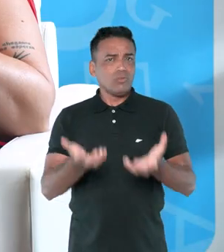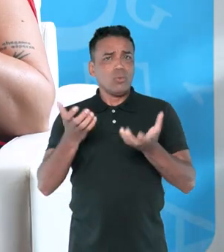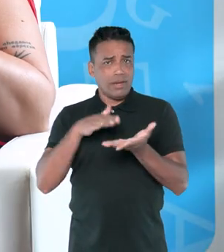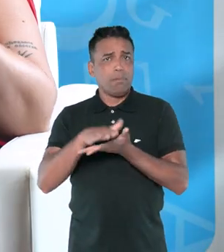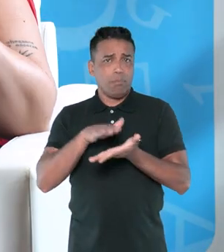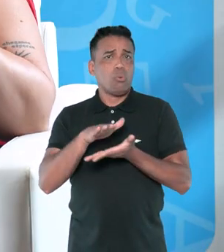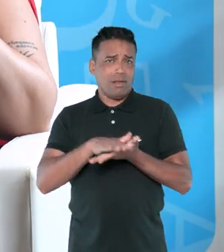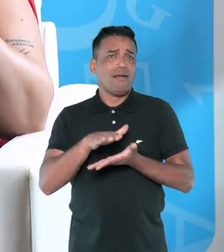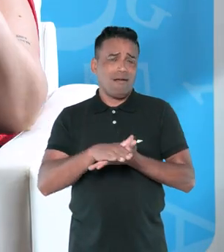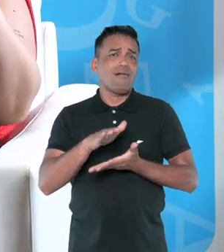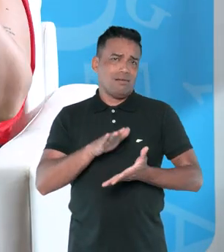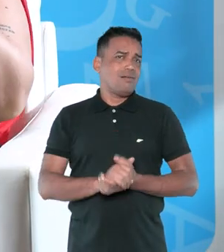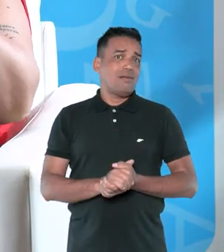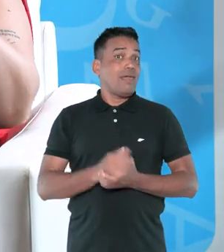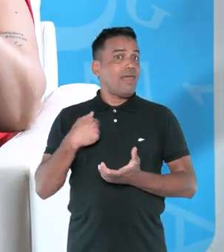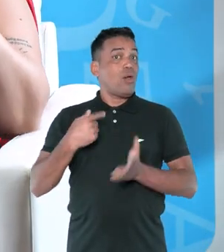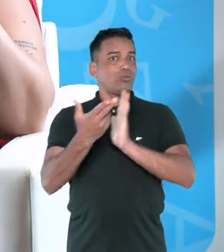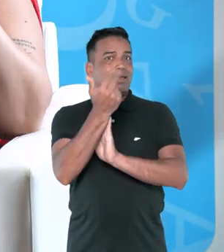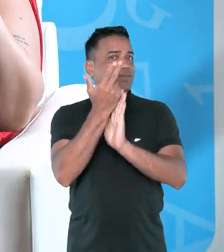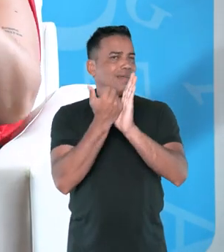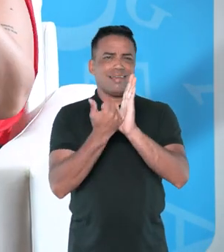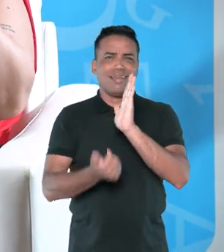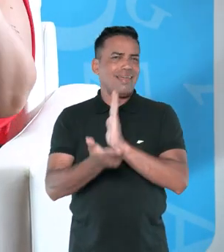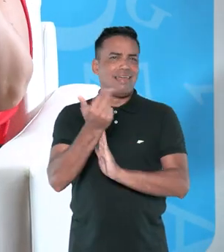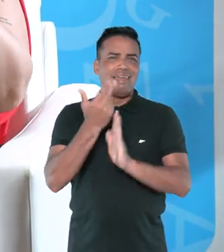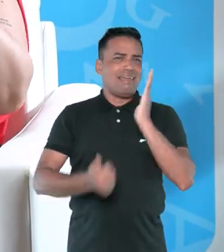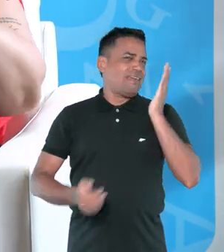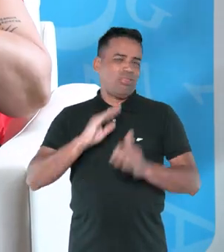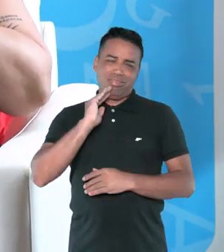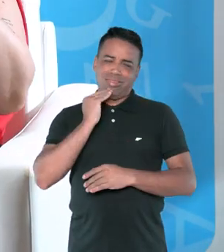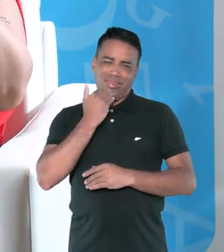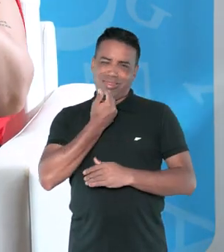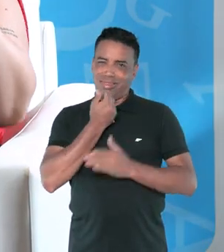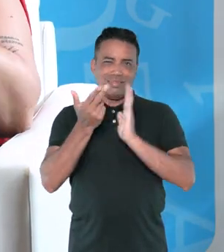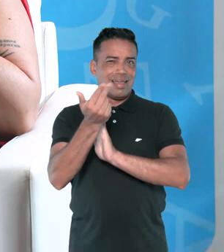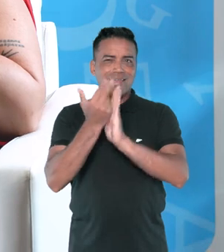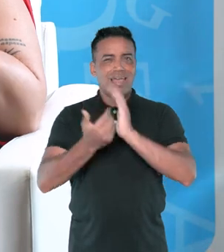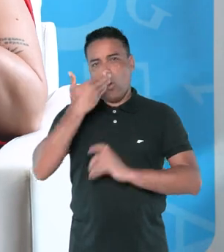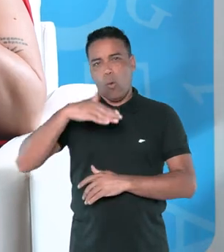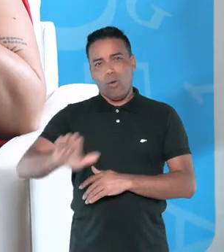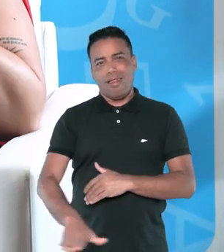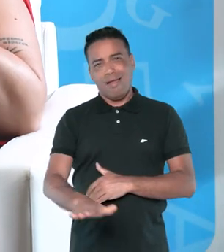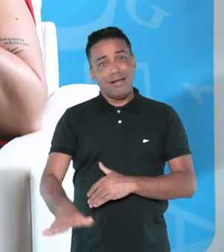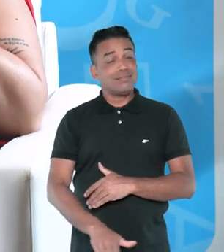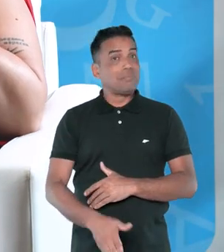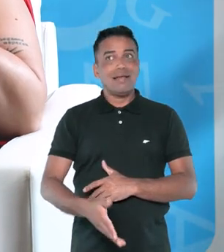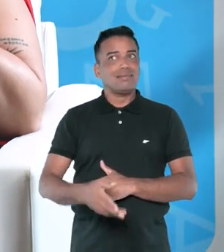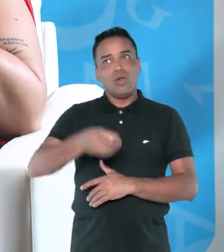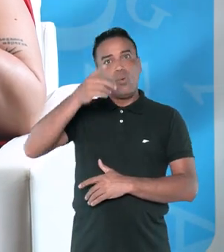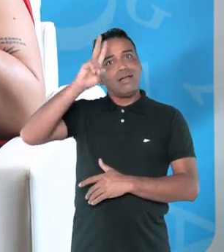publicar de novo um dia. Eu que desenhei, bem mal desenhadinho, assim, bem de desenho de criança, mas é uma história